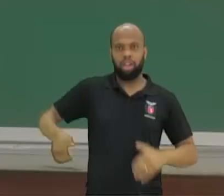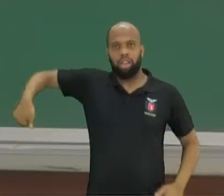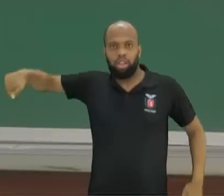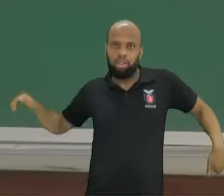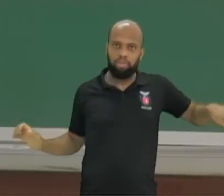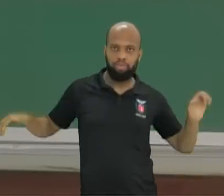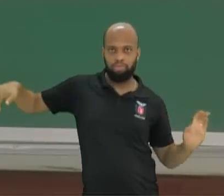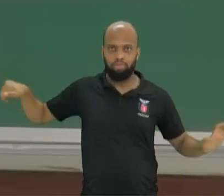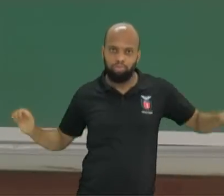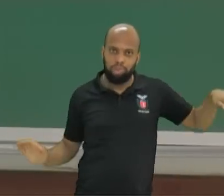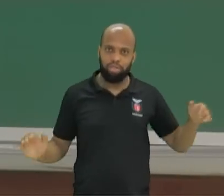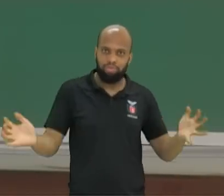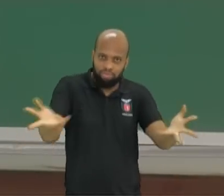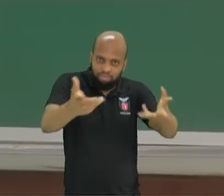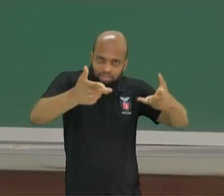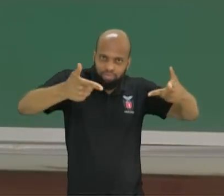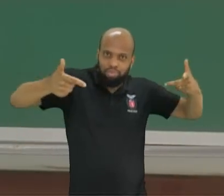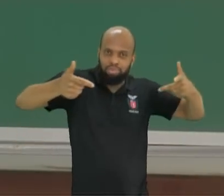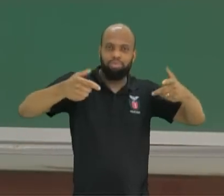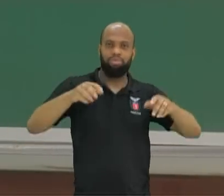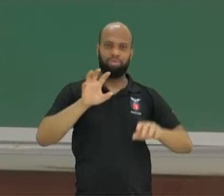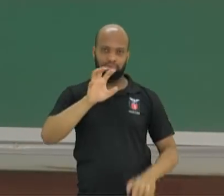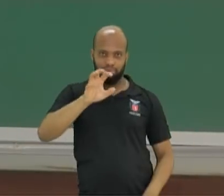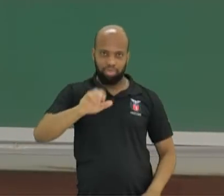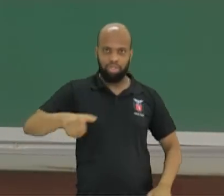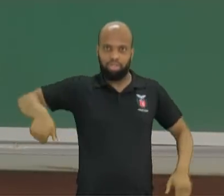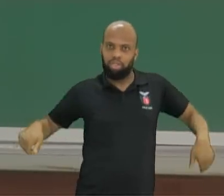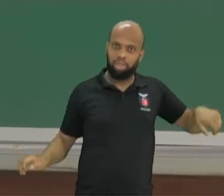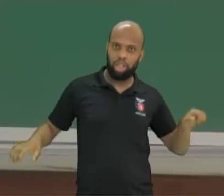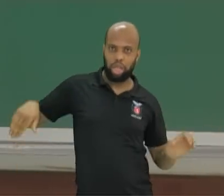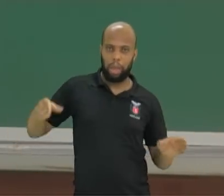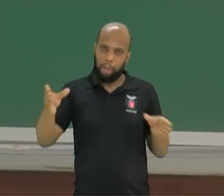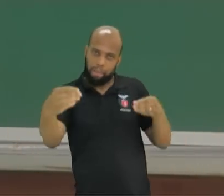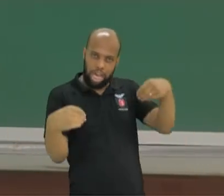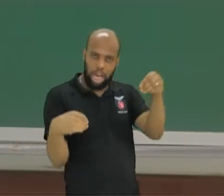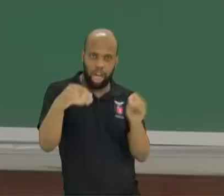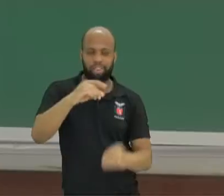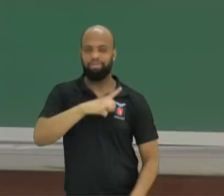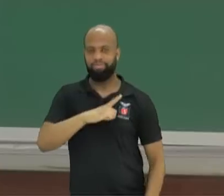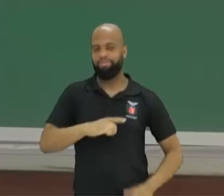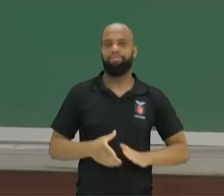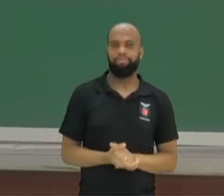mais fluido, né? A coisa vai ser mais molenguinha, tá bom?